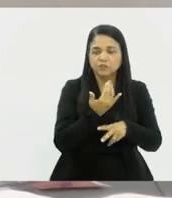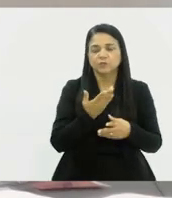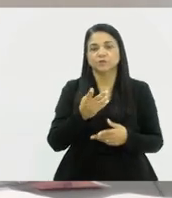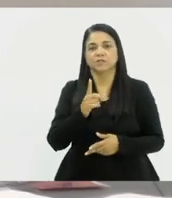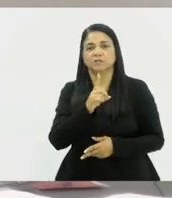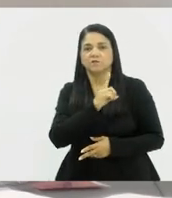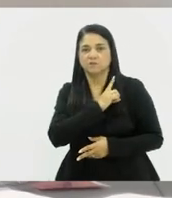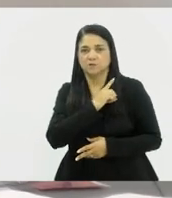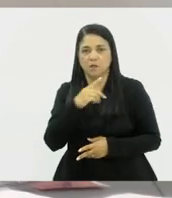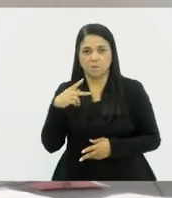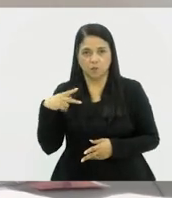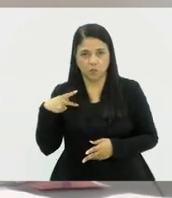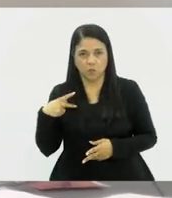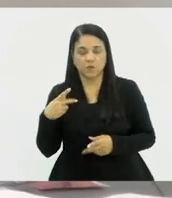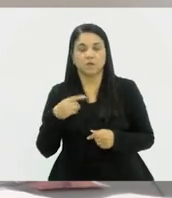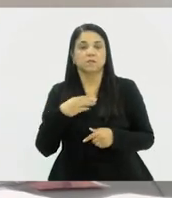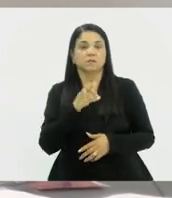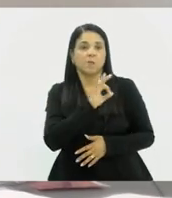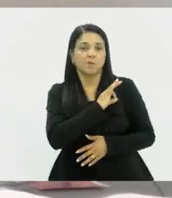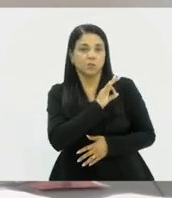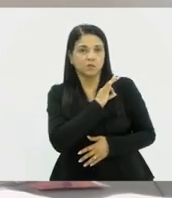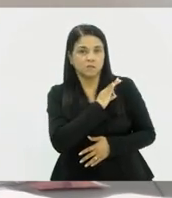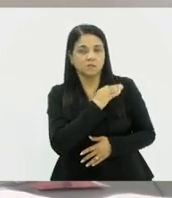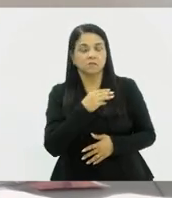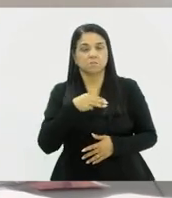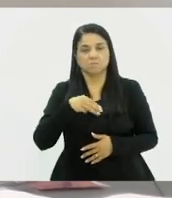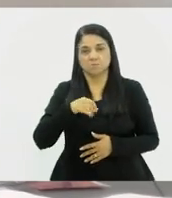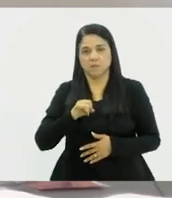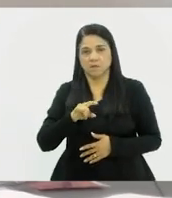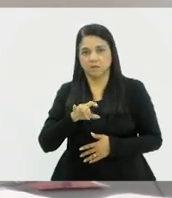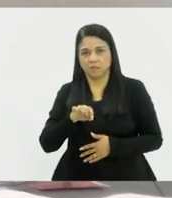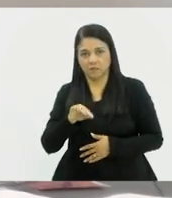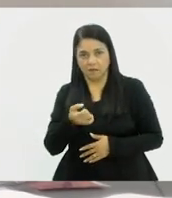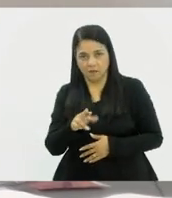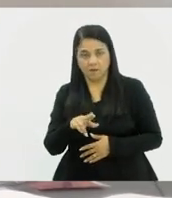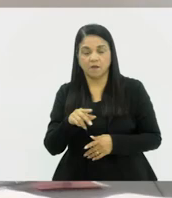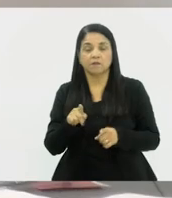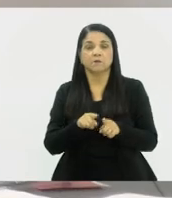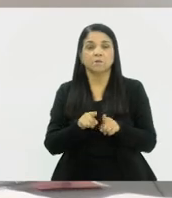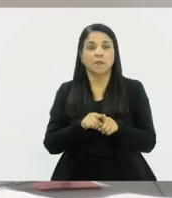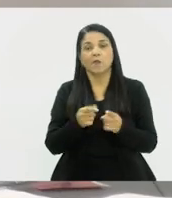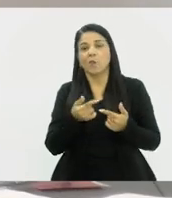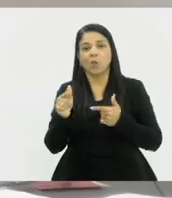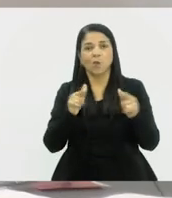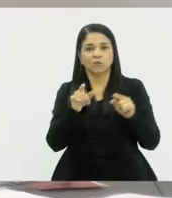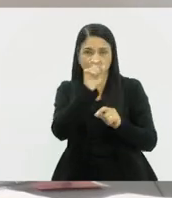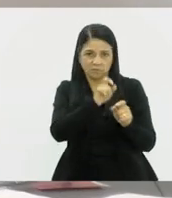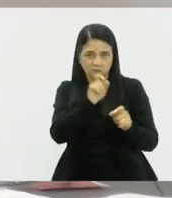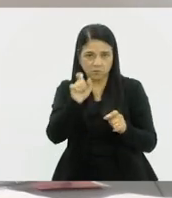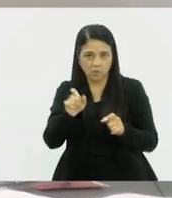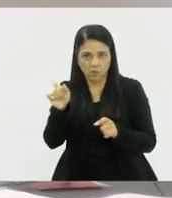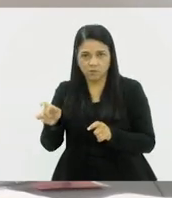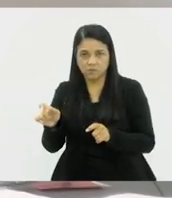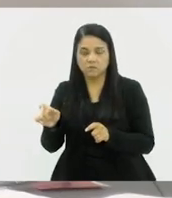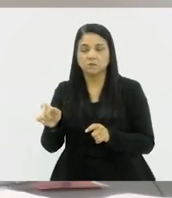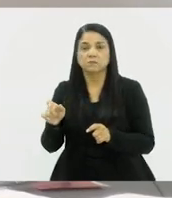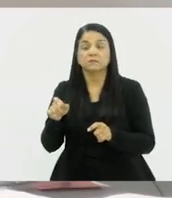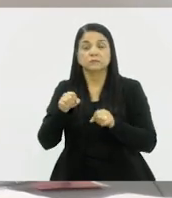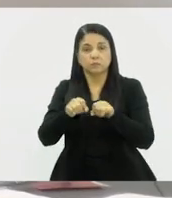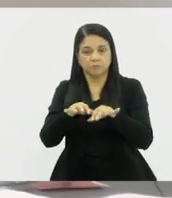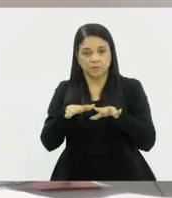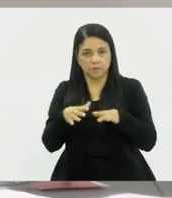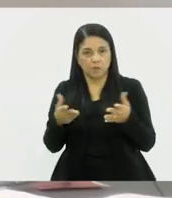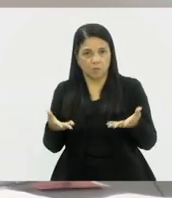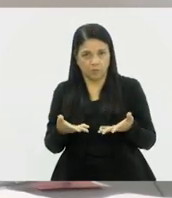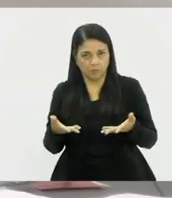aqui da Polícia Militar que tá aqui presente conosco e de outras pessoas que estão aqui eh no plenário